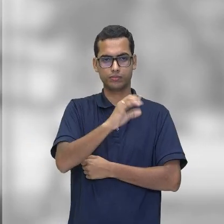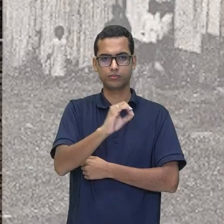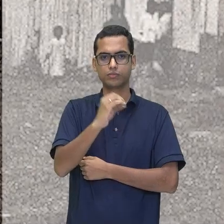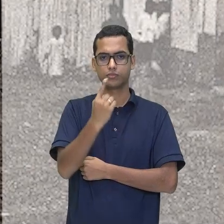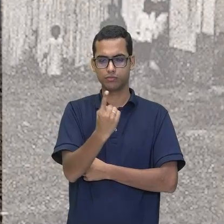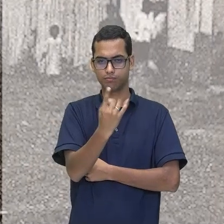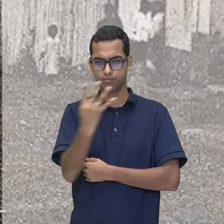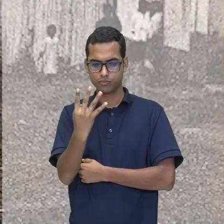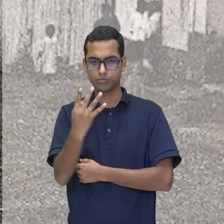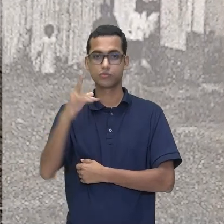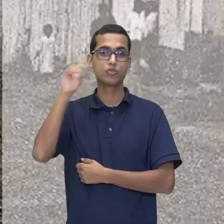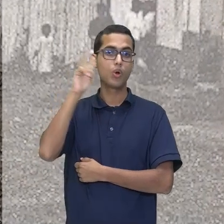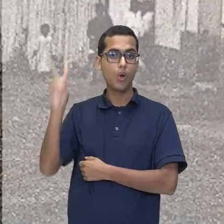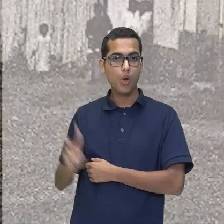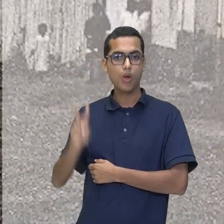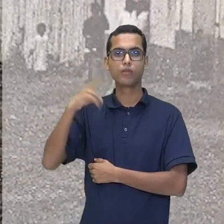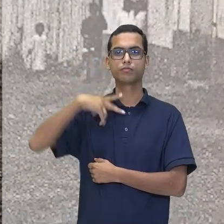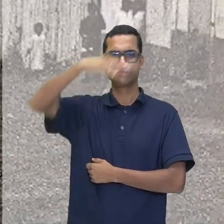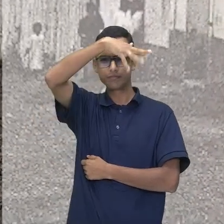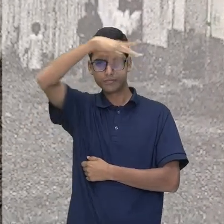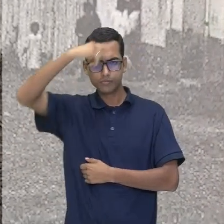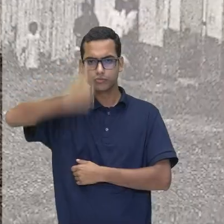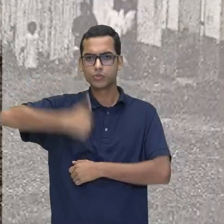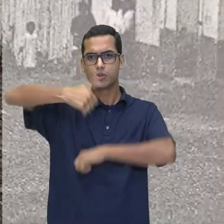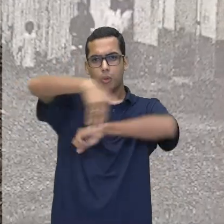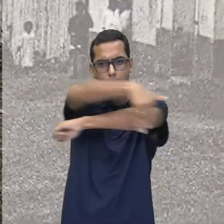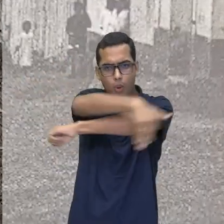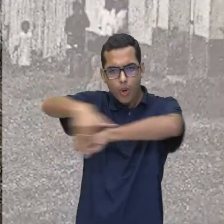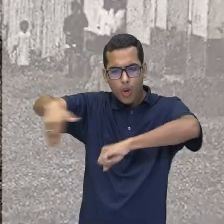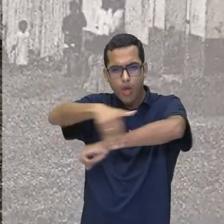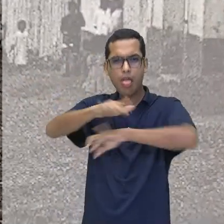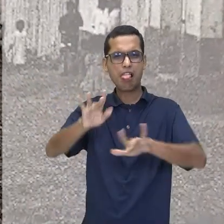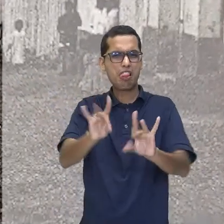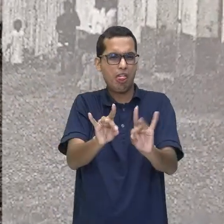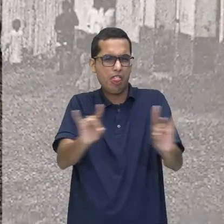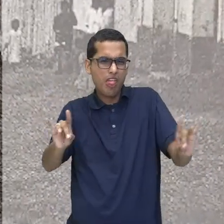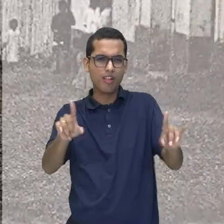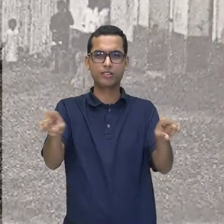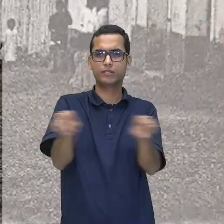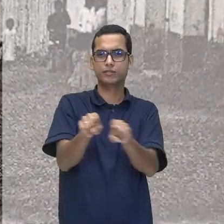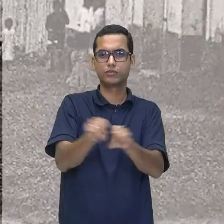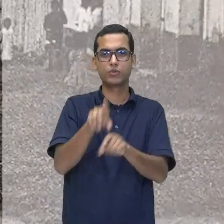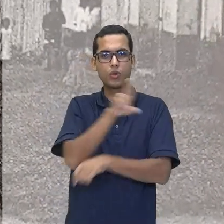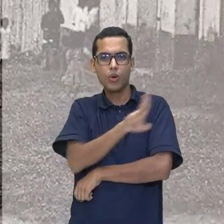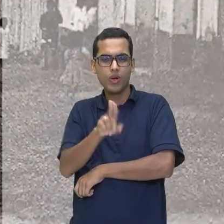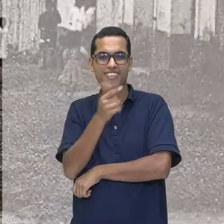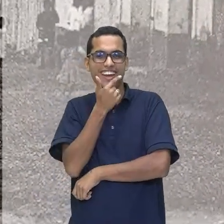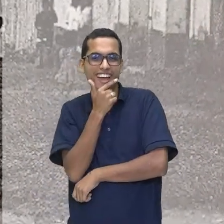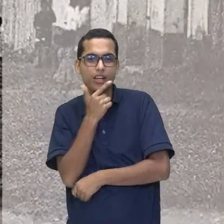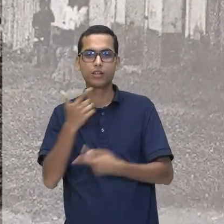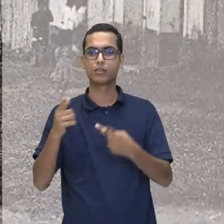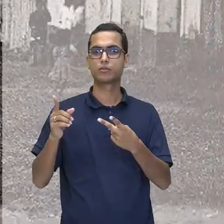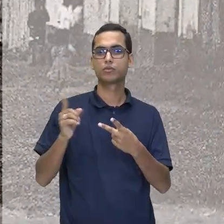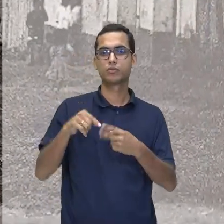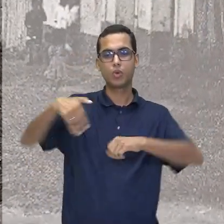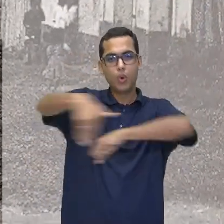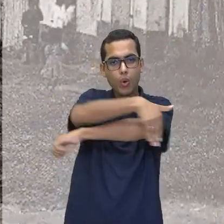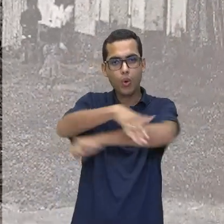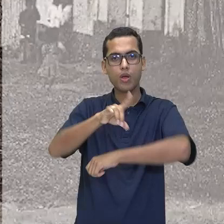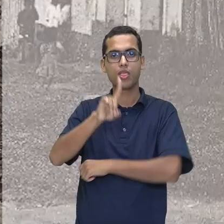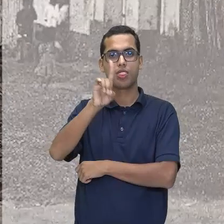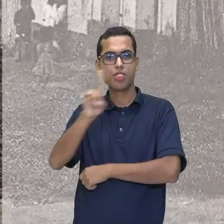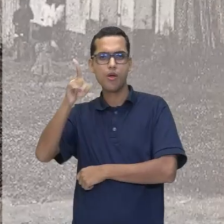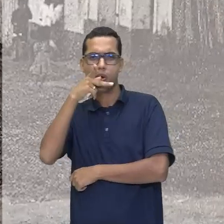Manaus. Minhas primeiras ruas eram lamacentas e tinham nomes engraçados. Rua Deus